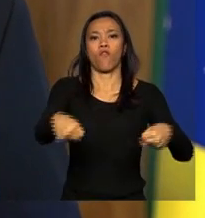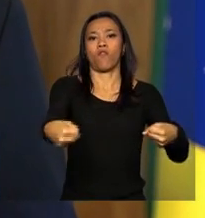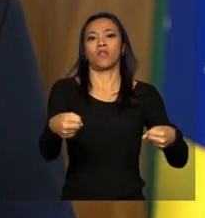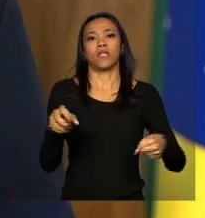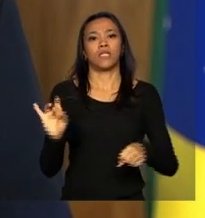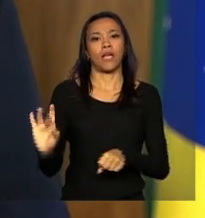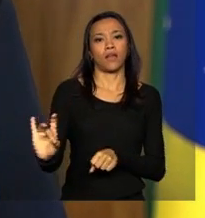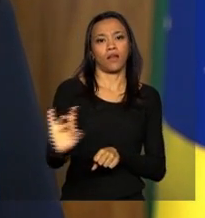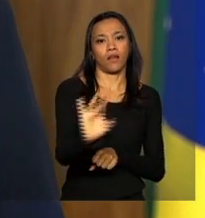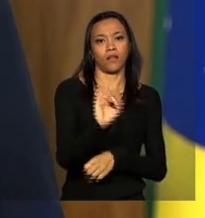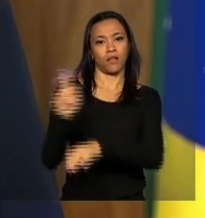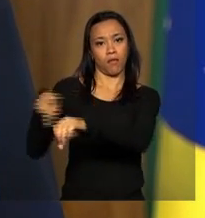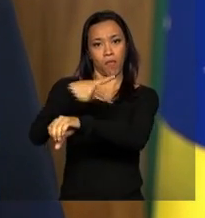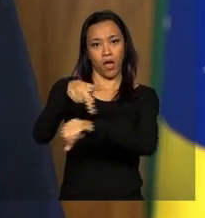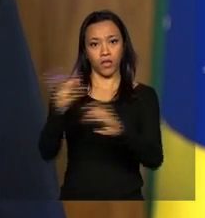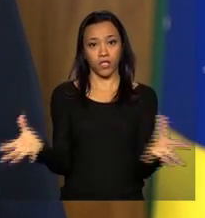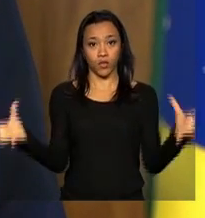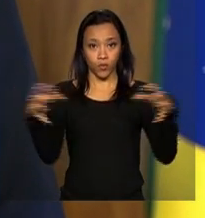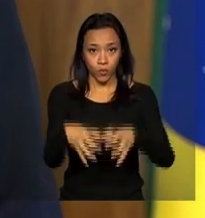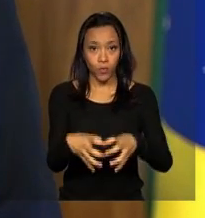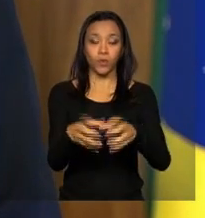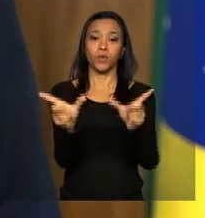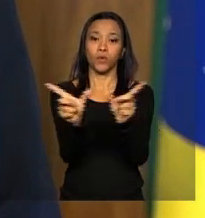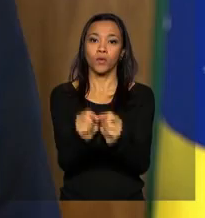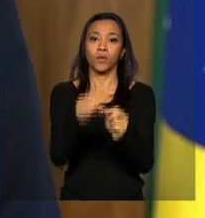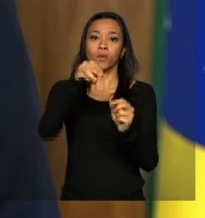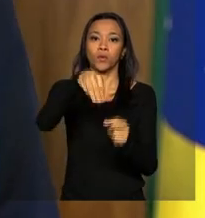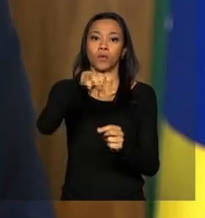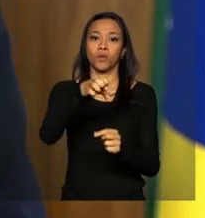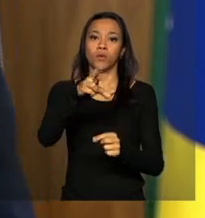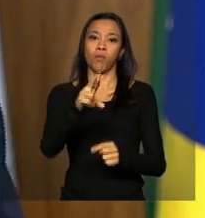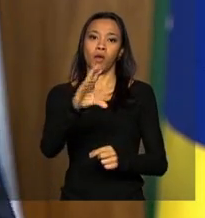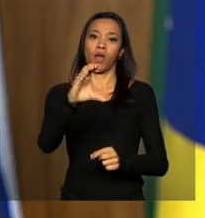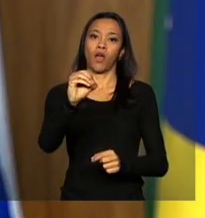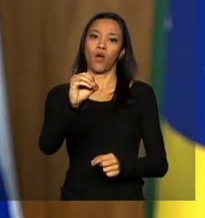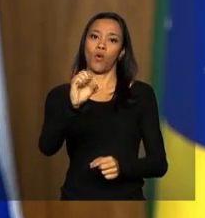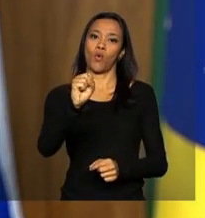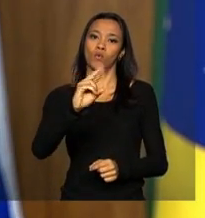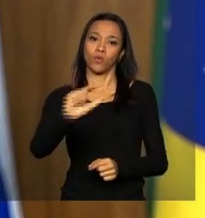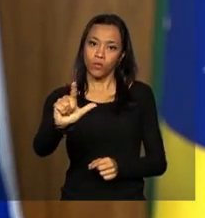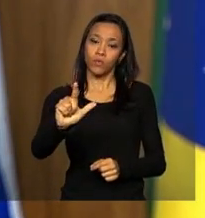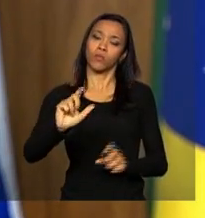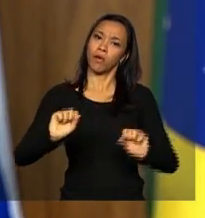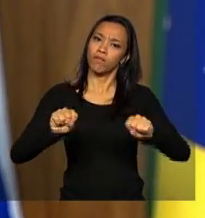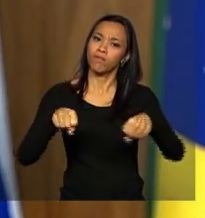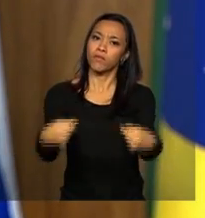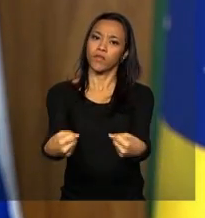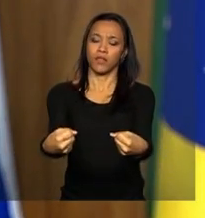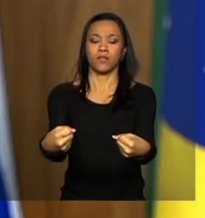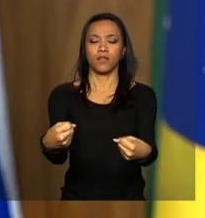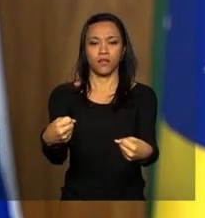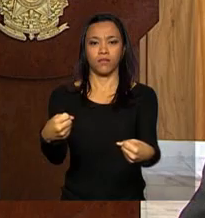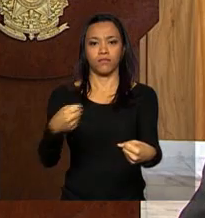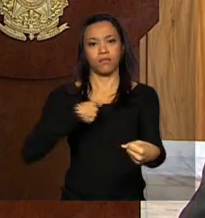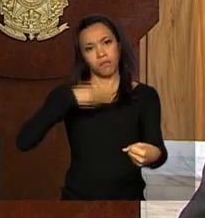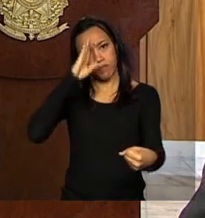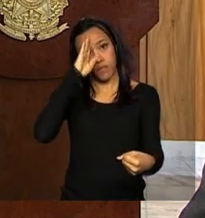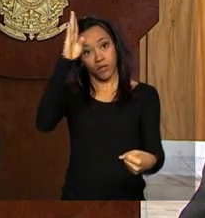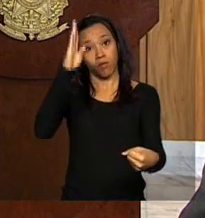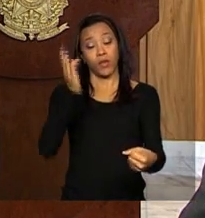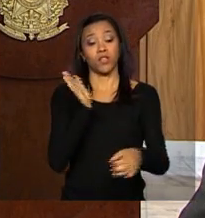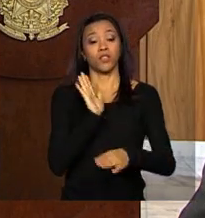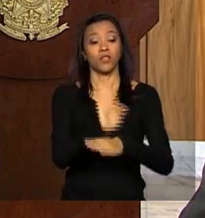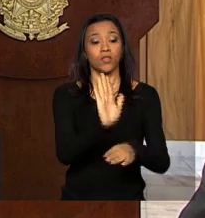fortalecê-lo e colocá-lo ao serviço dos seus países membros e, fundamentalmente, ao serviço dos nossos